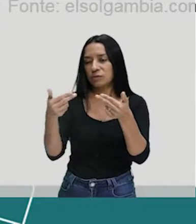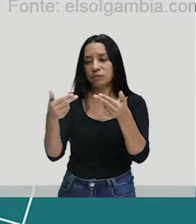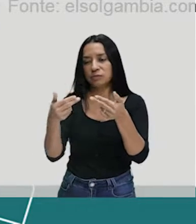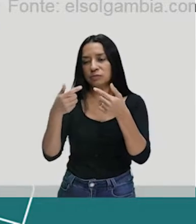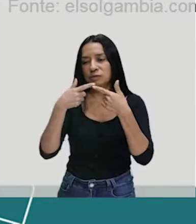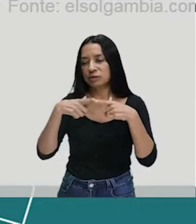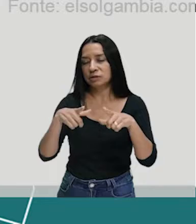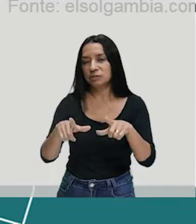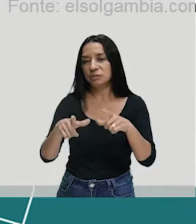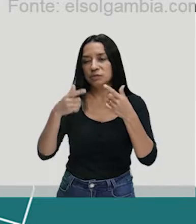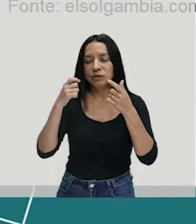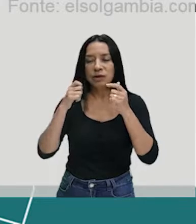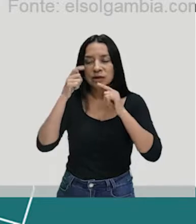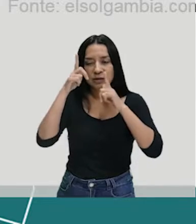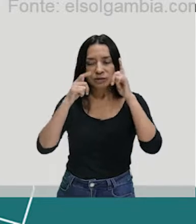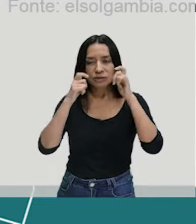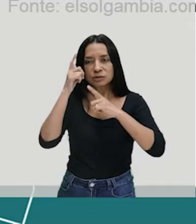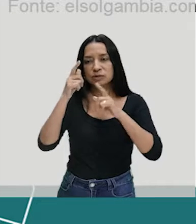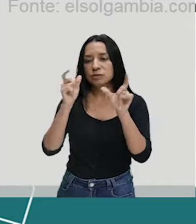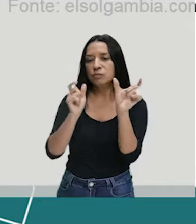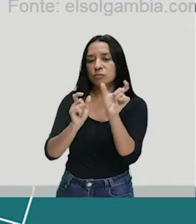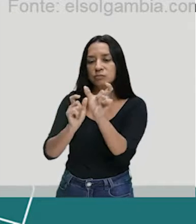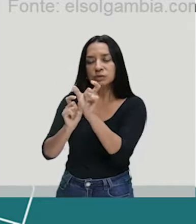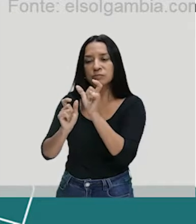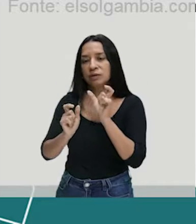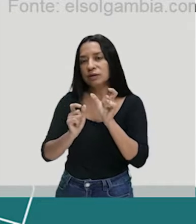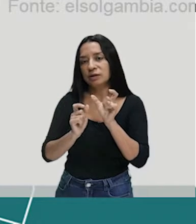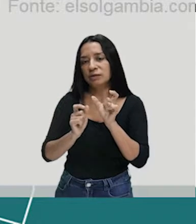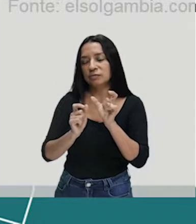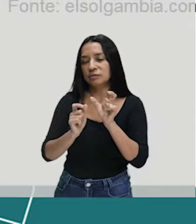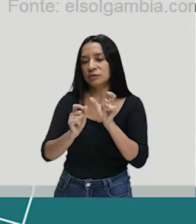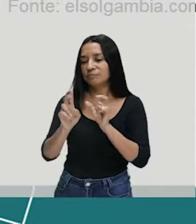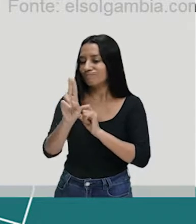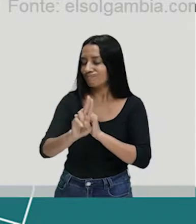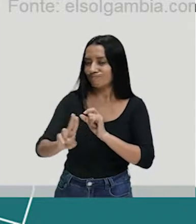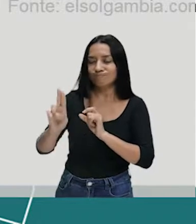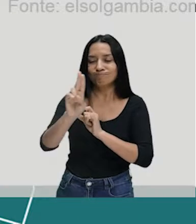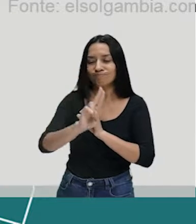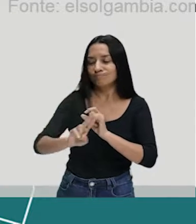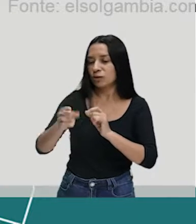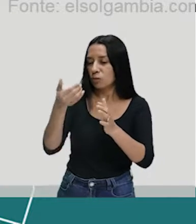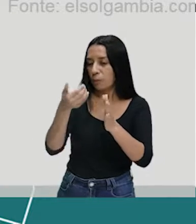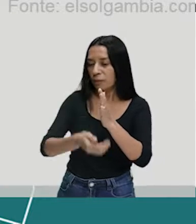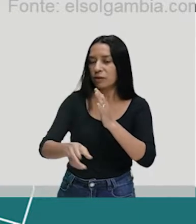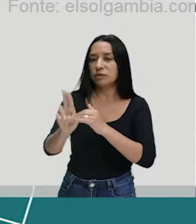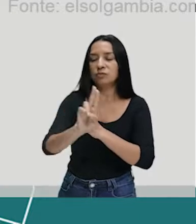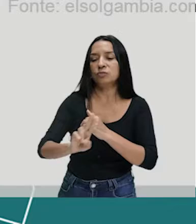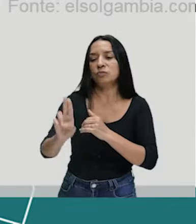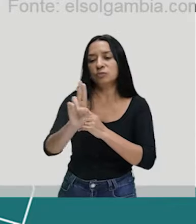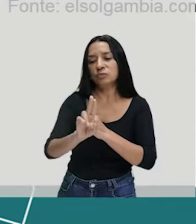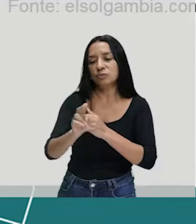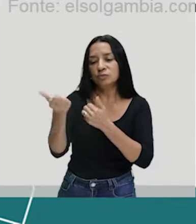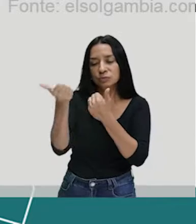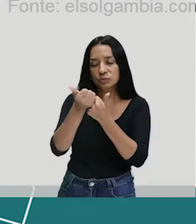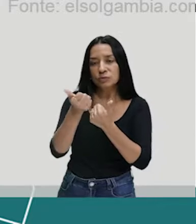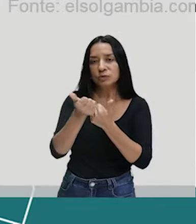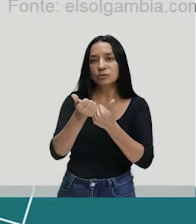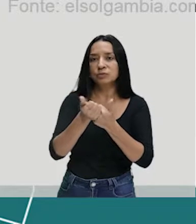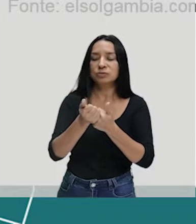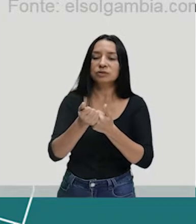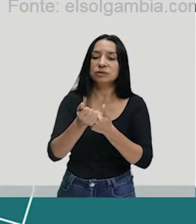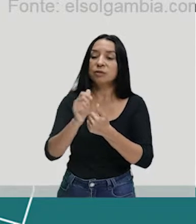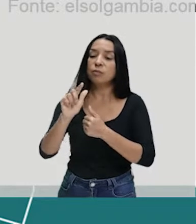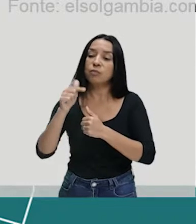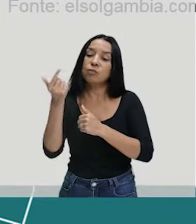gírias as palavras alguns estrangeirismos eles entram em desuso eles são substituídos por outras expressões e a mesma coisa acontece